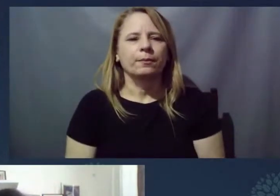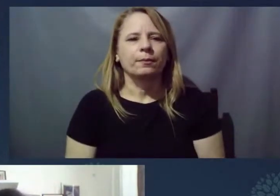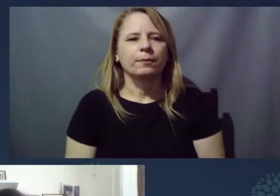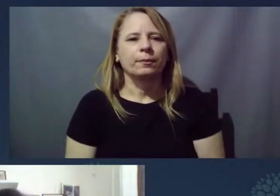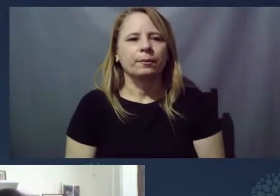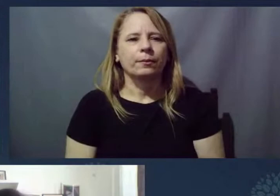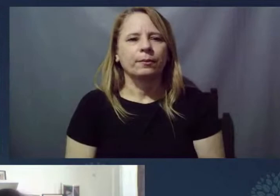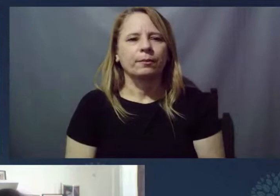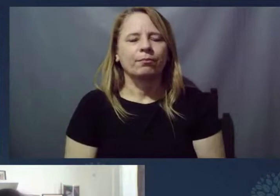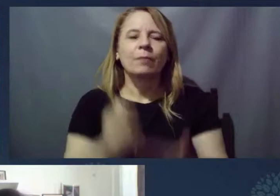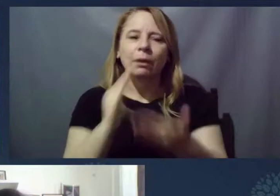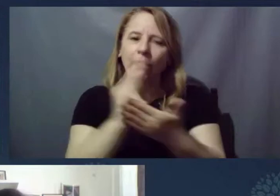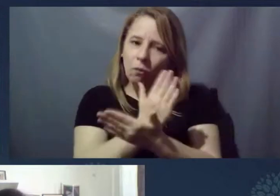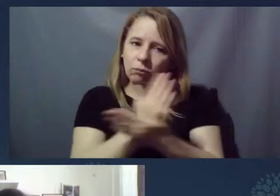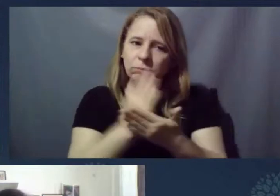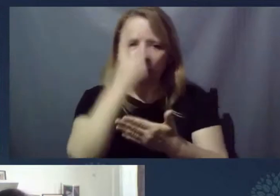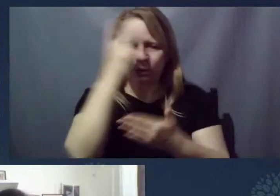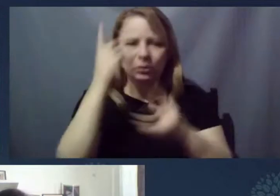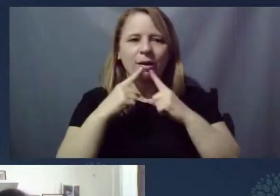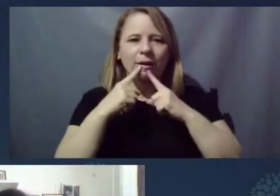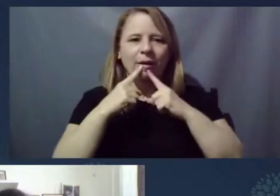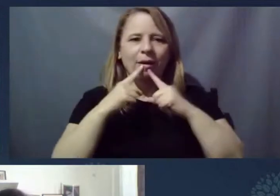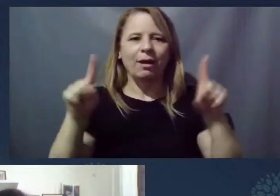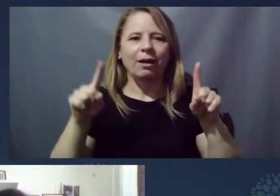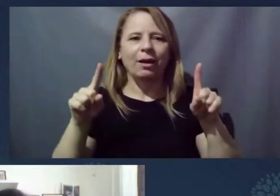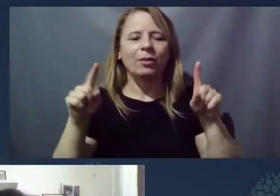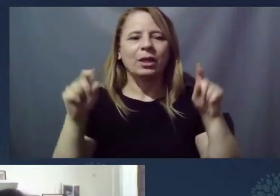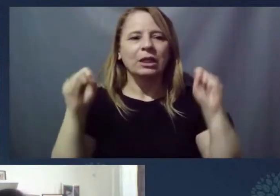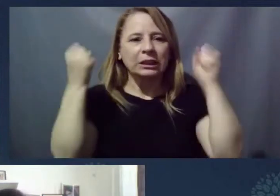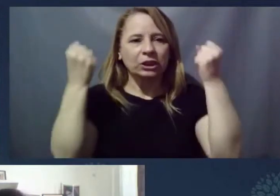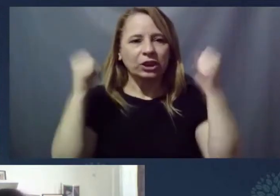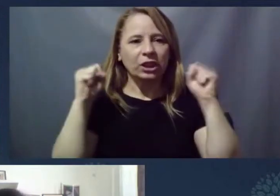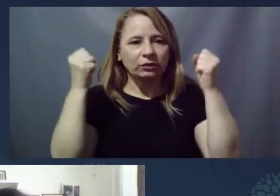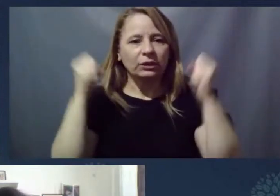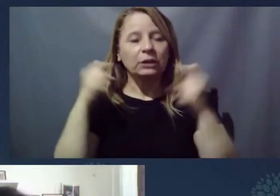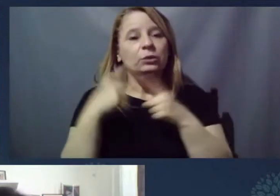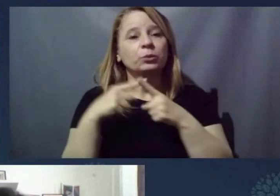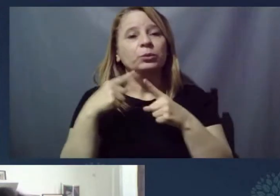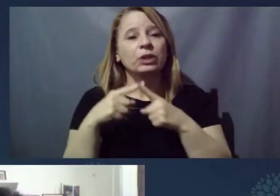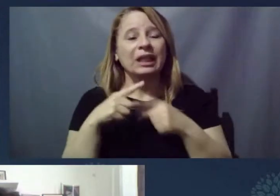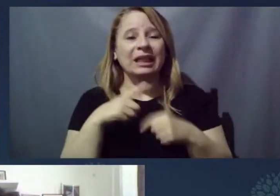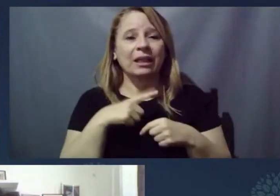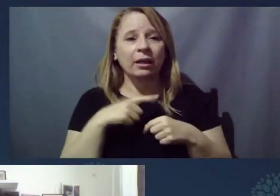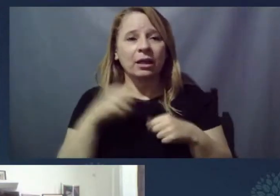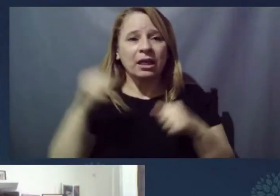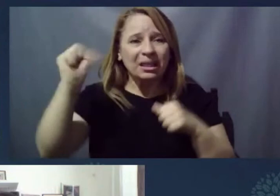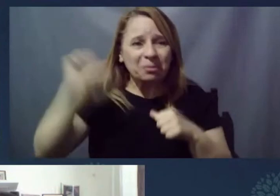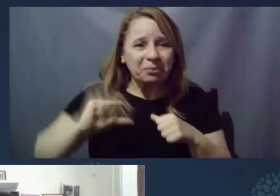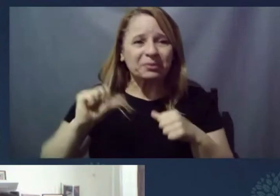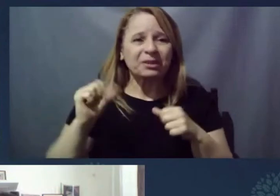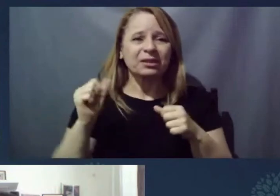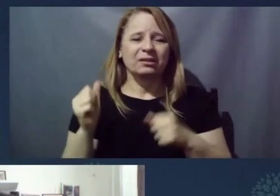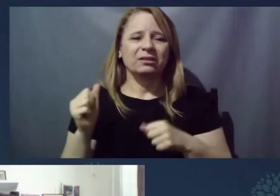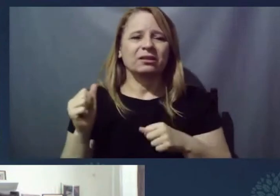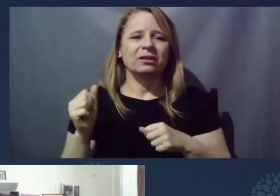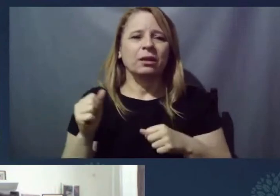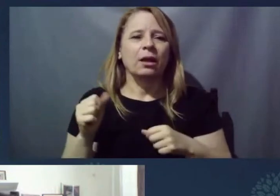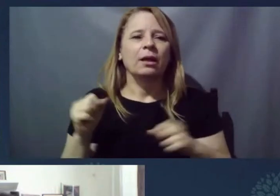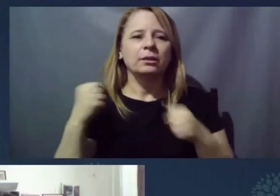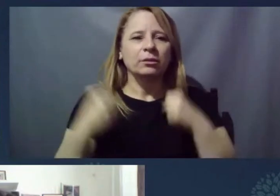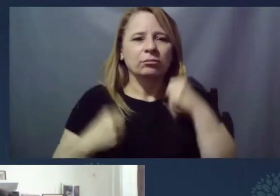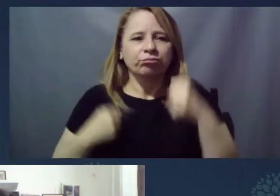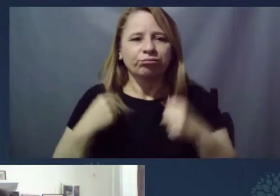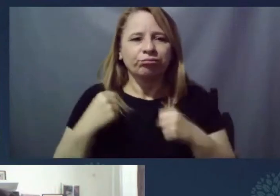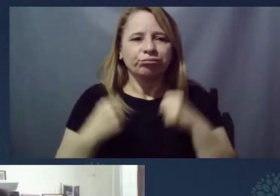alguns pacientes reclamam da atividade física porque entram em crise quando estão fazendo algum exercício da